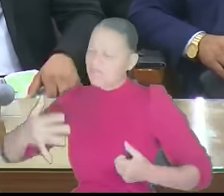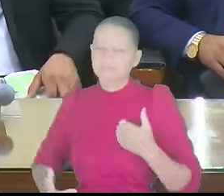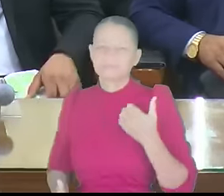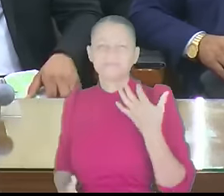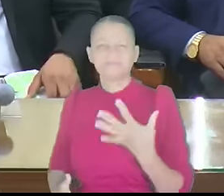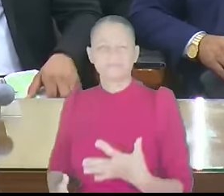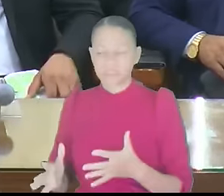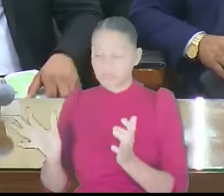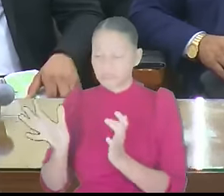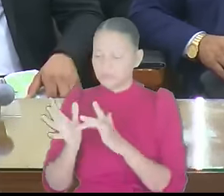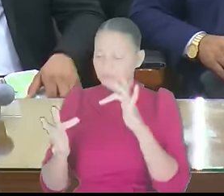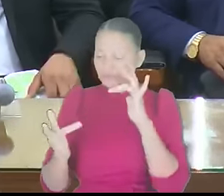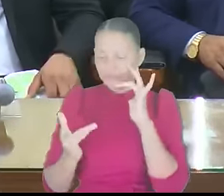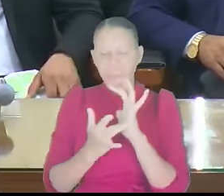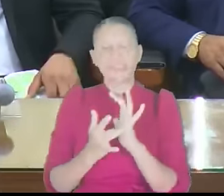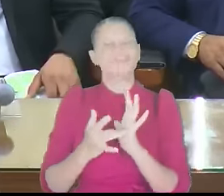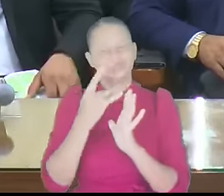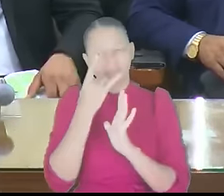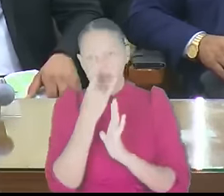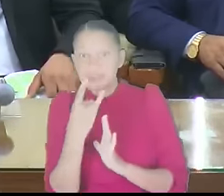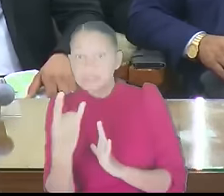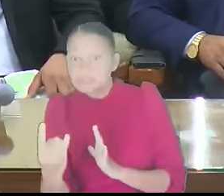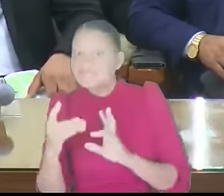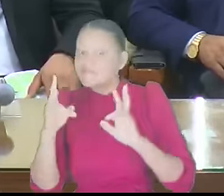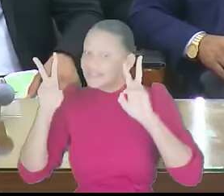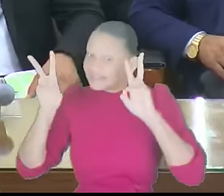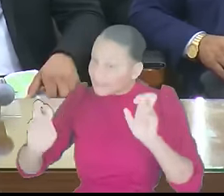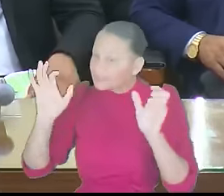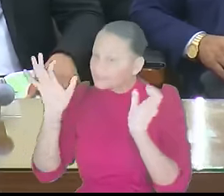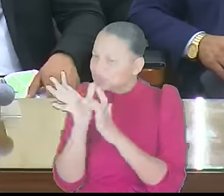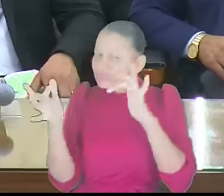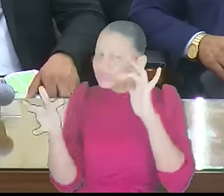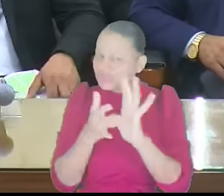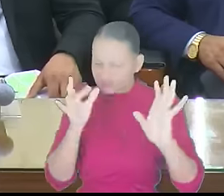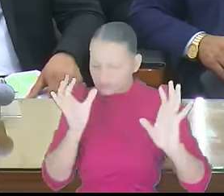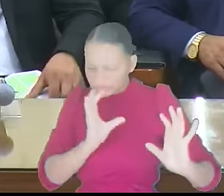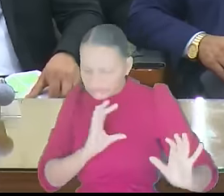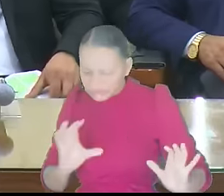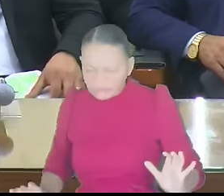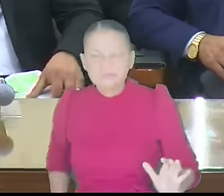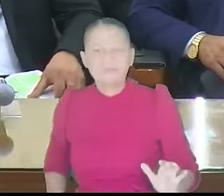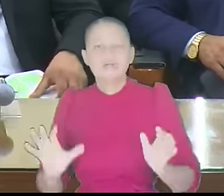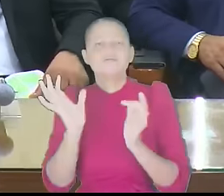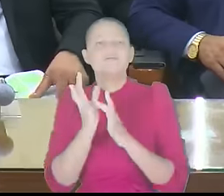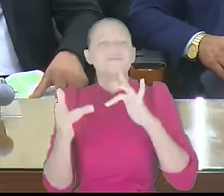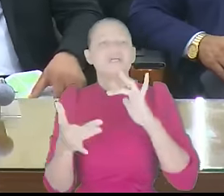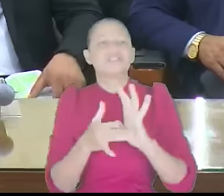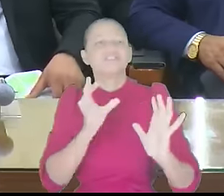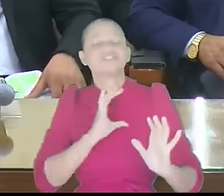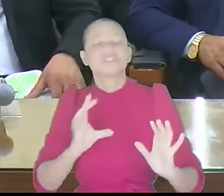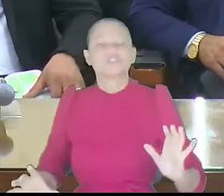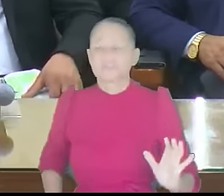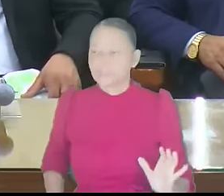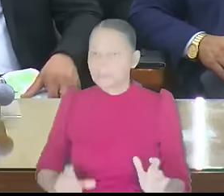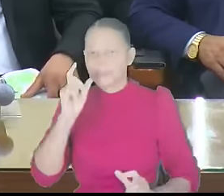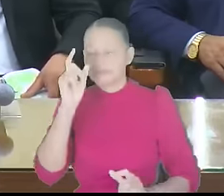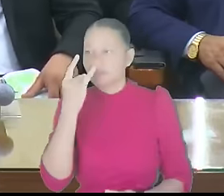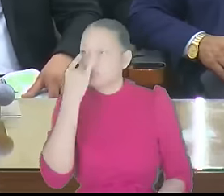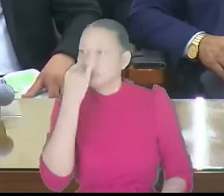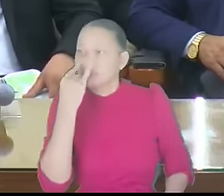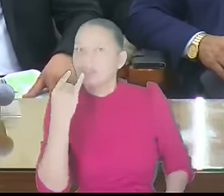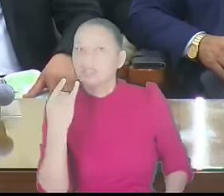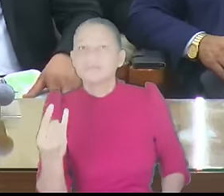é atraente. Se você falar do Cristo verdadeiro, se você falar de Cristo como ele é, ele atrai.